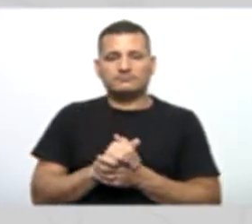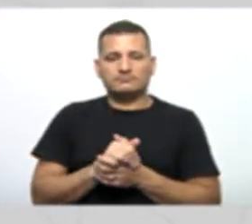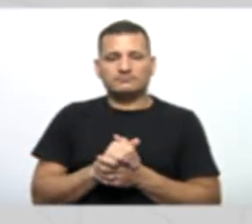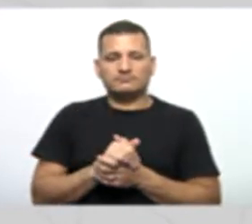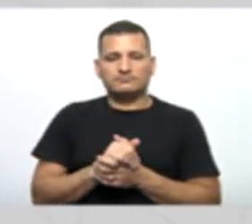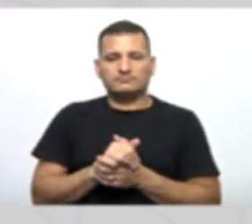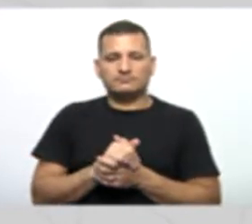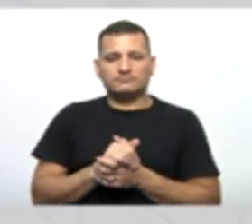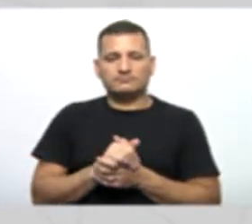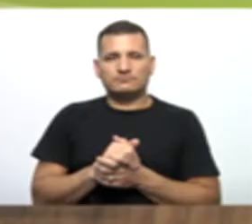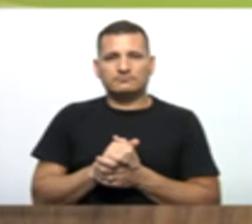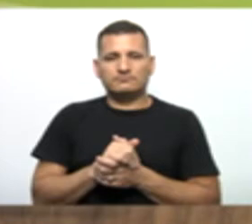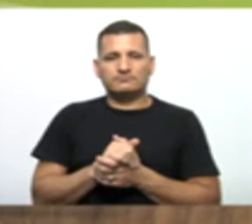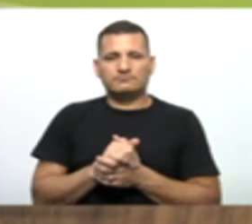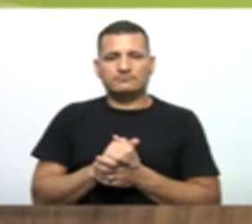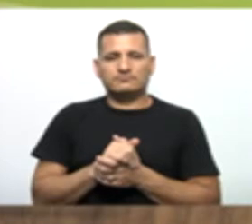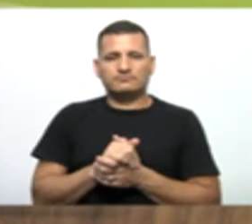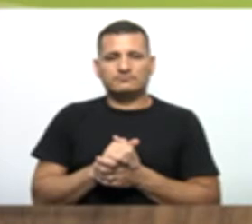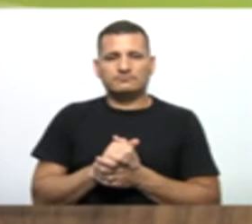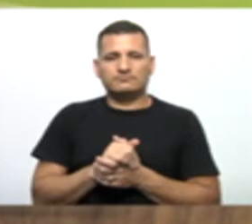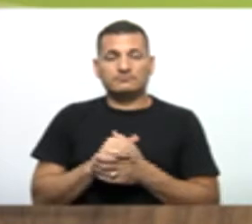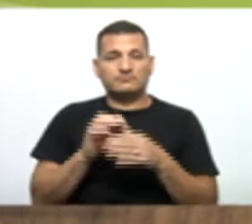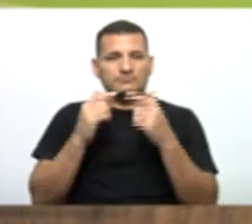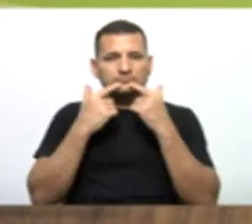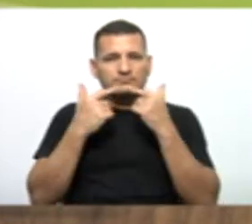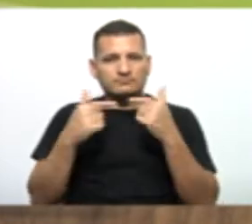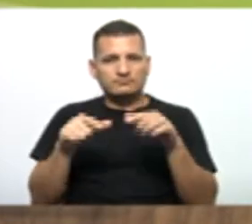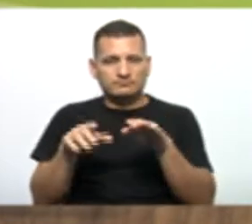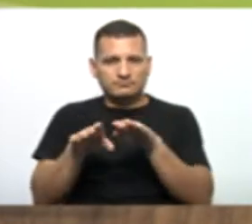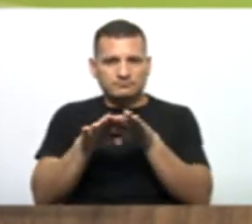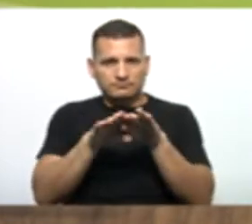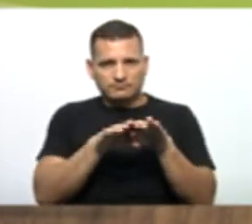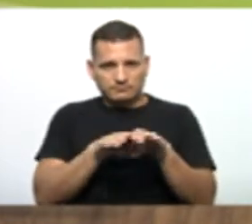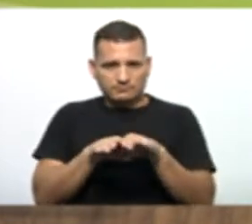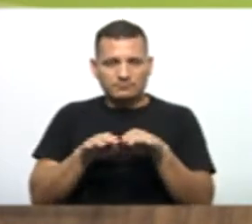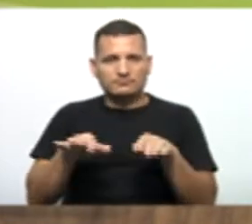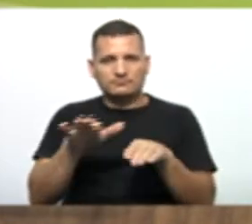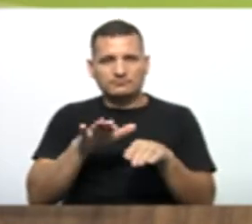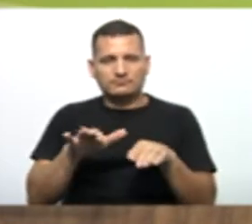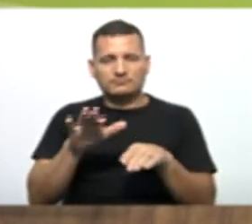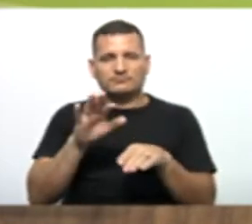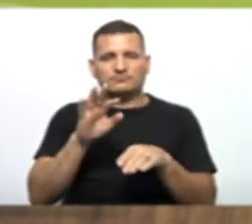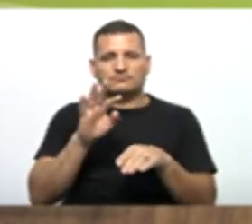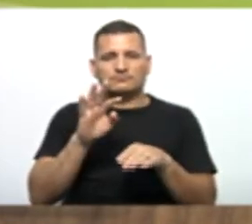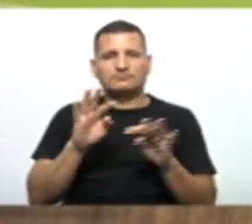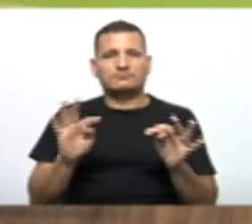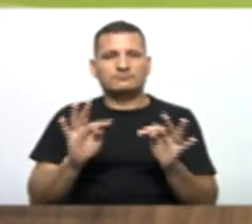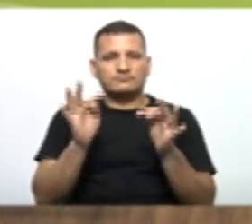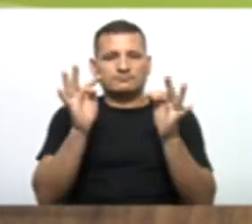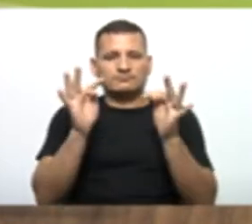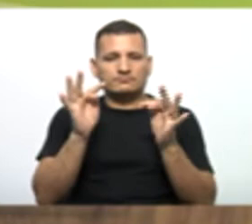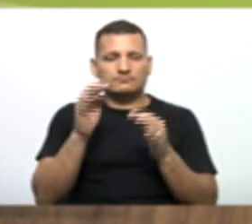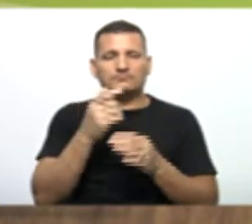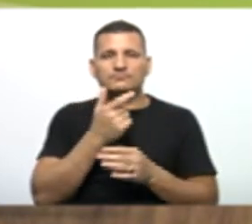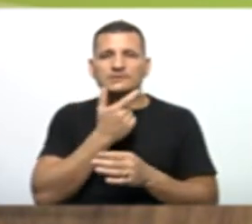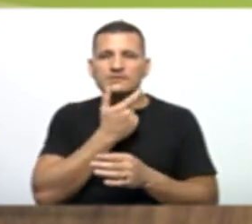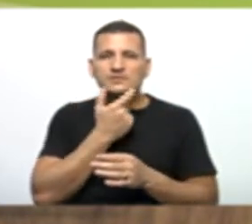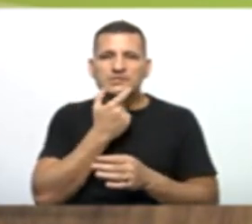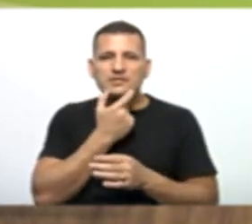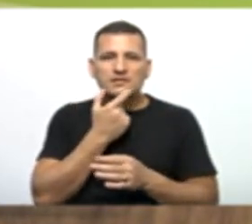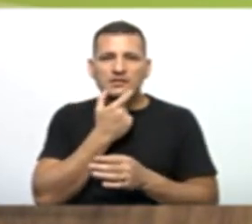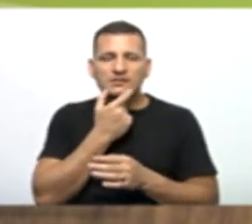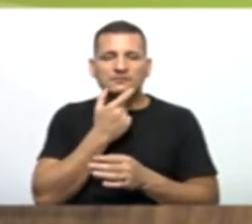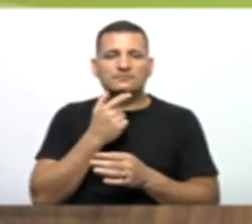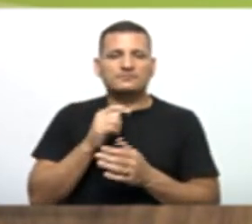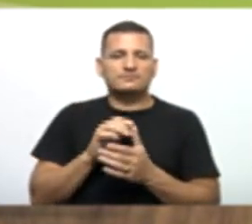linguagem padrão na área da TI, da informática, né, o inglês, né, e aí a